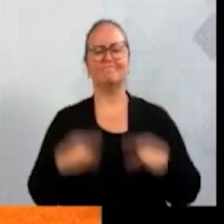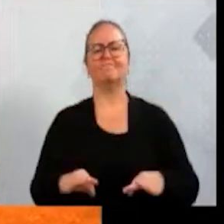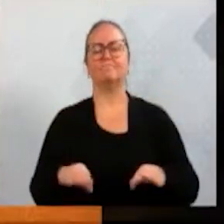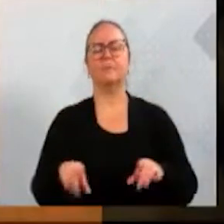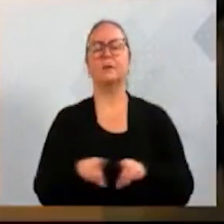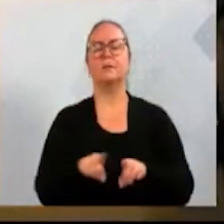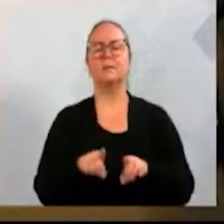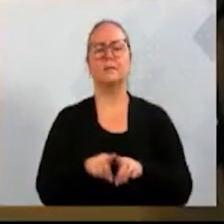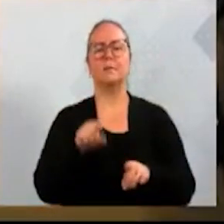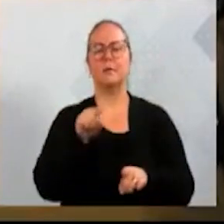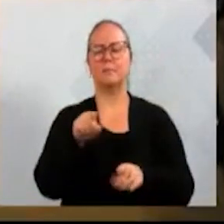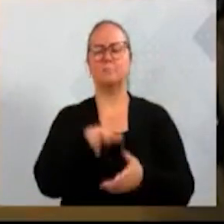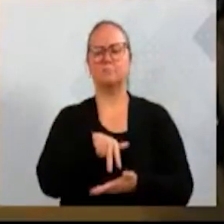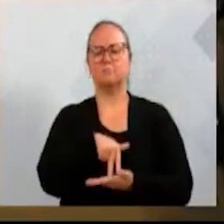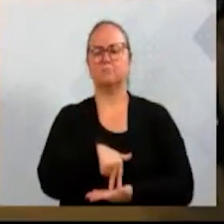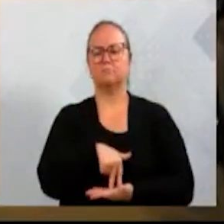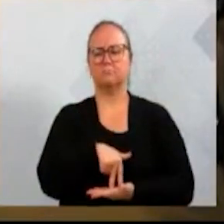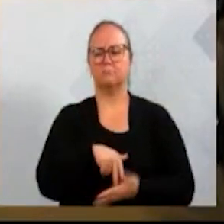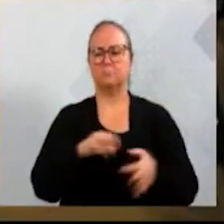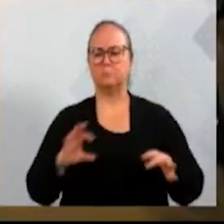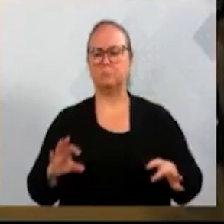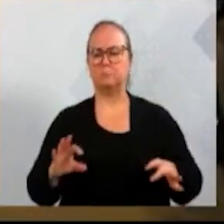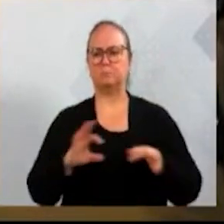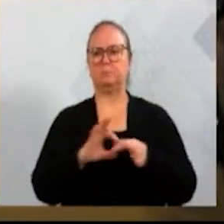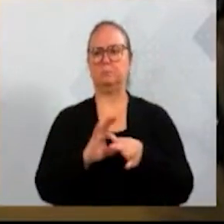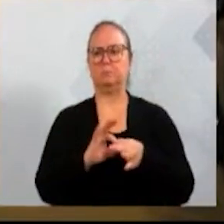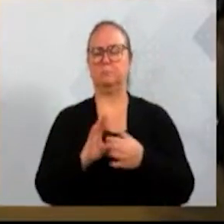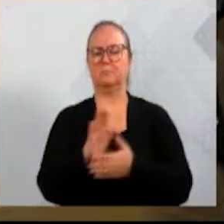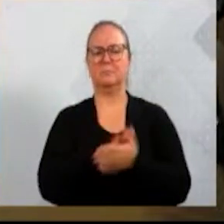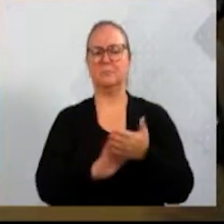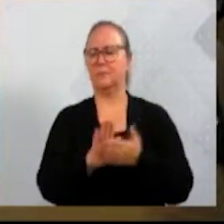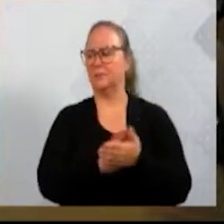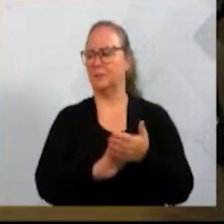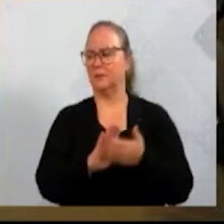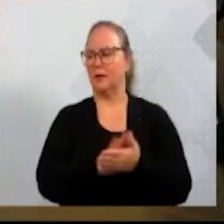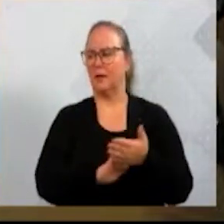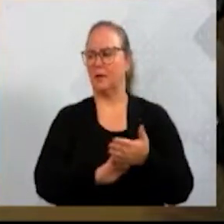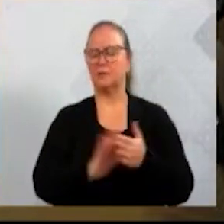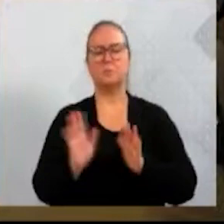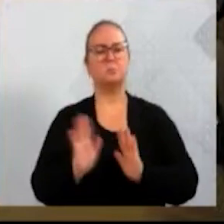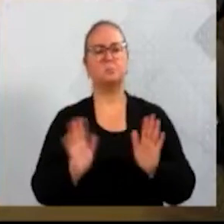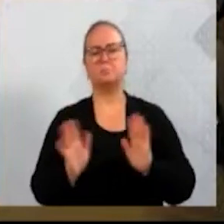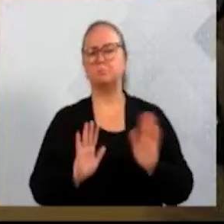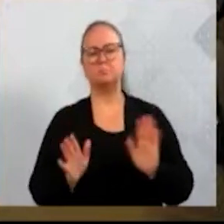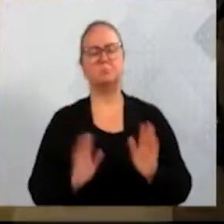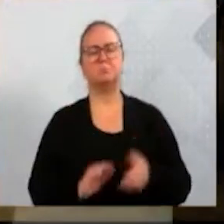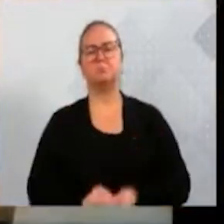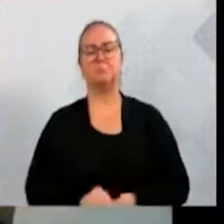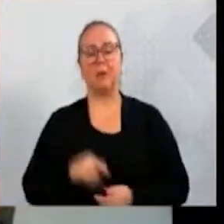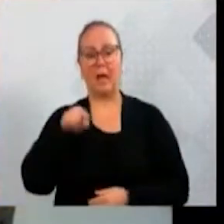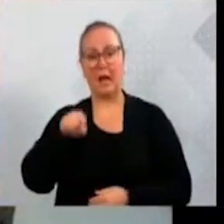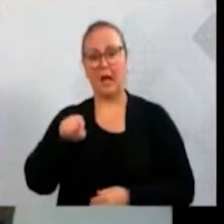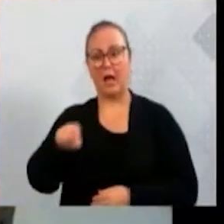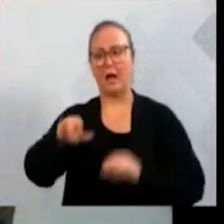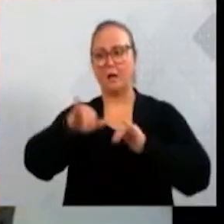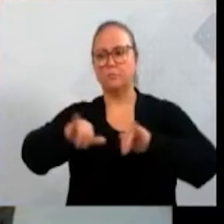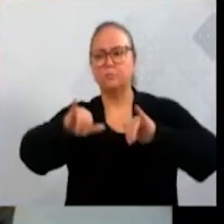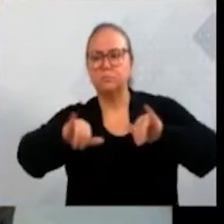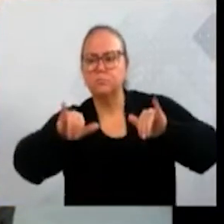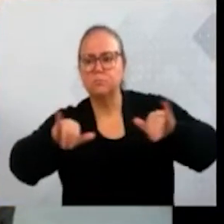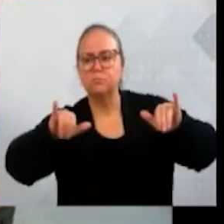que eles não têm vínculo com nada e com ninguém levando a informação na